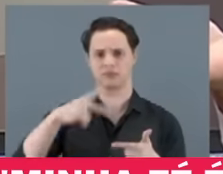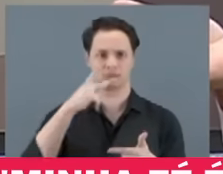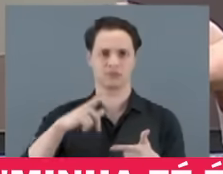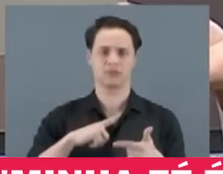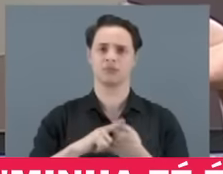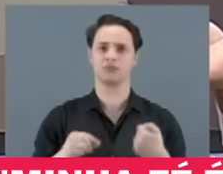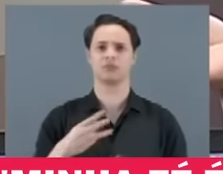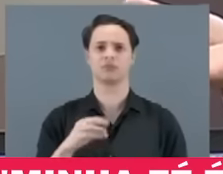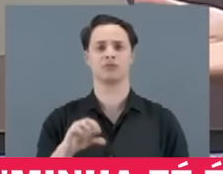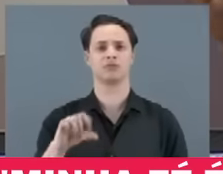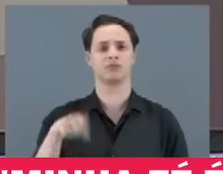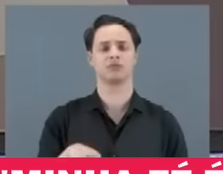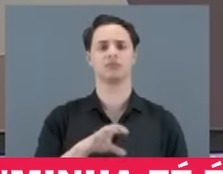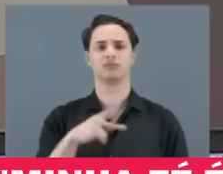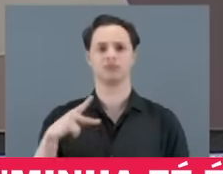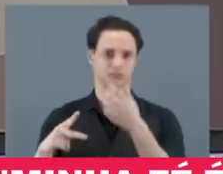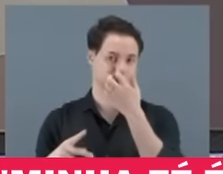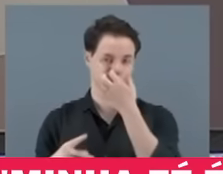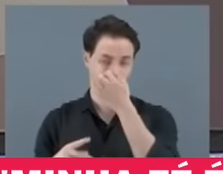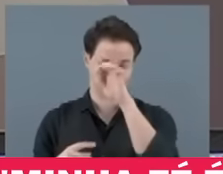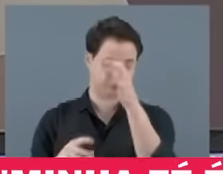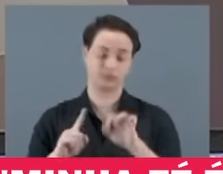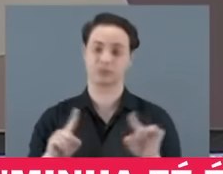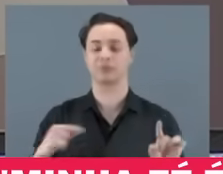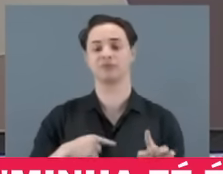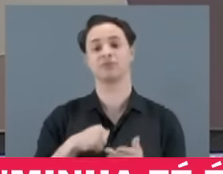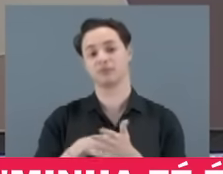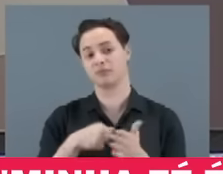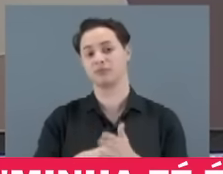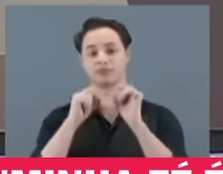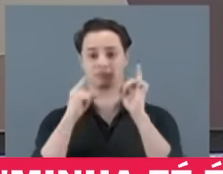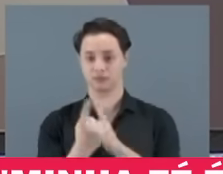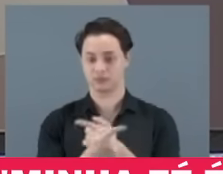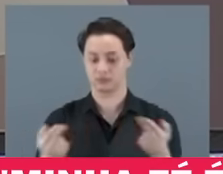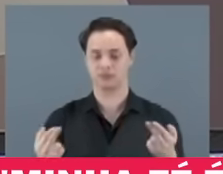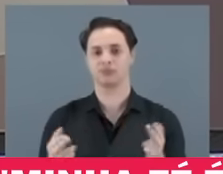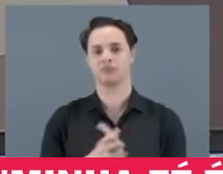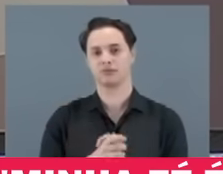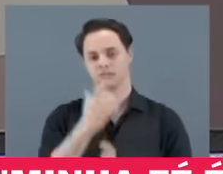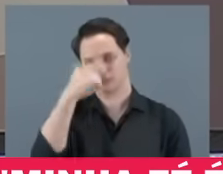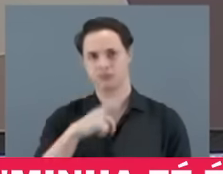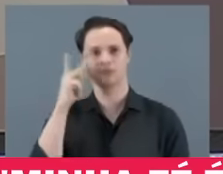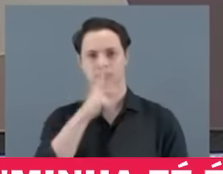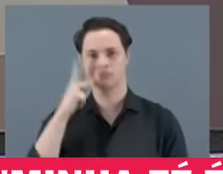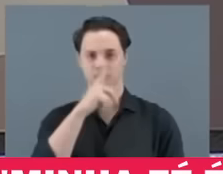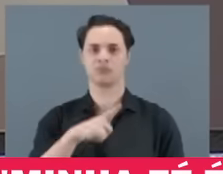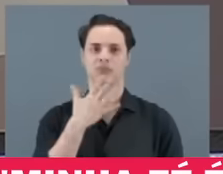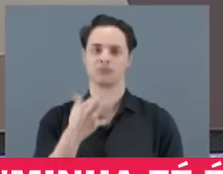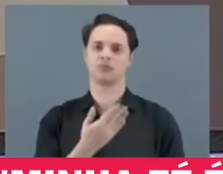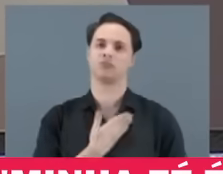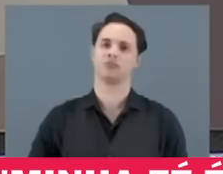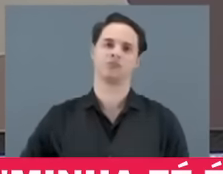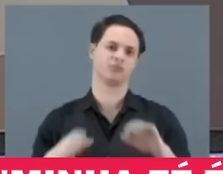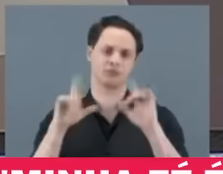no artigo 319 do Código de Processo Penal. Agora, eu insisto num ponto. Eu sou político, tenho posições públicas